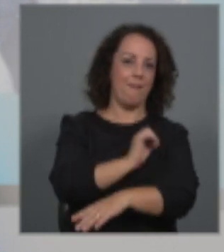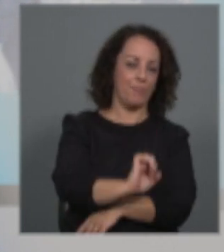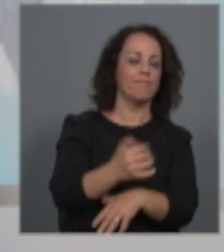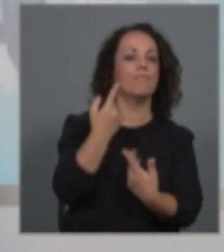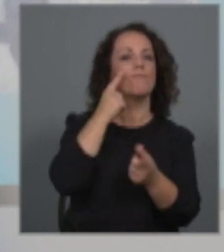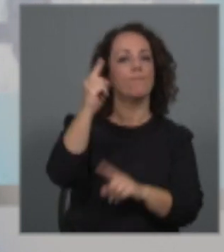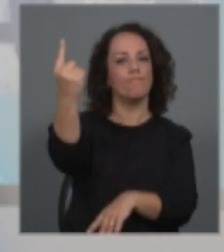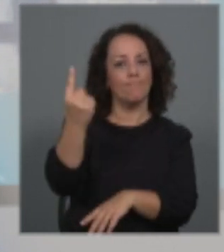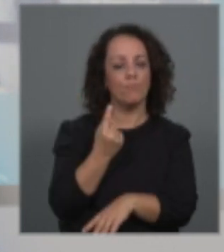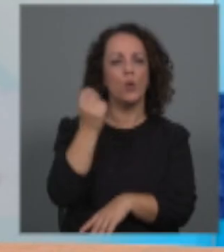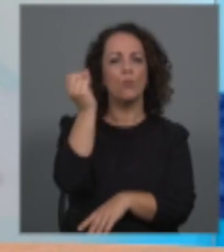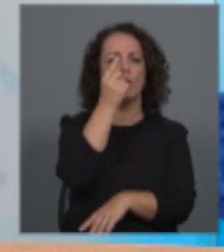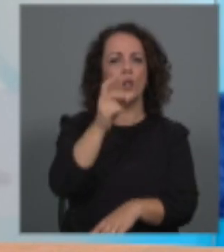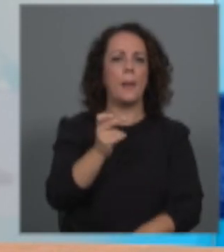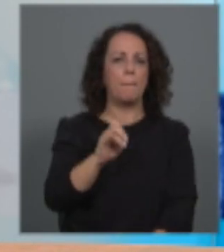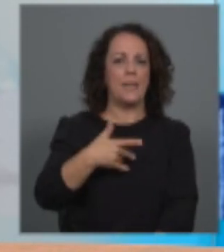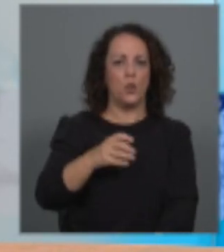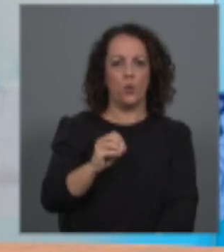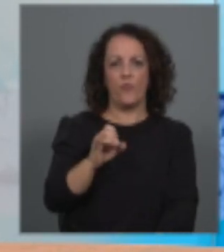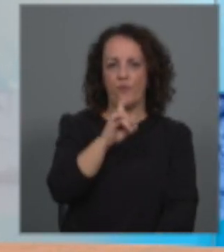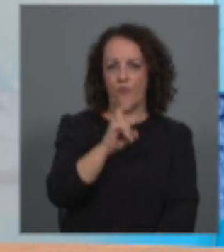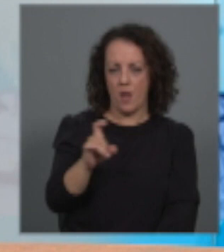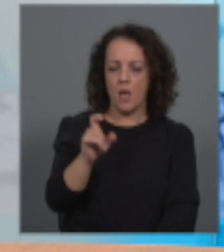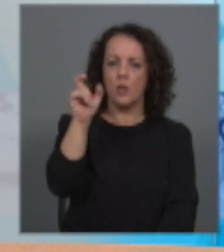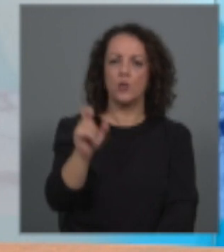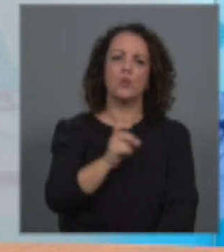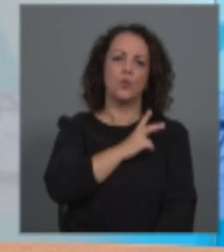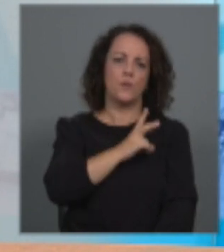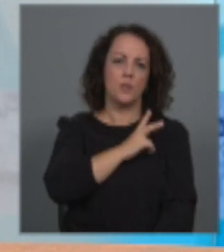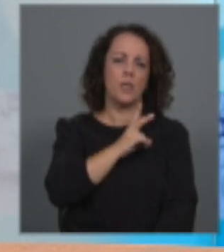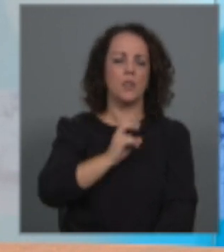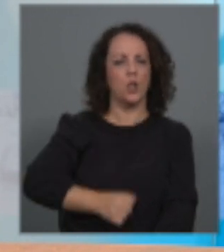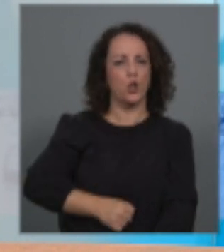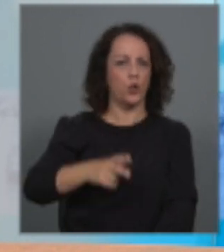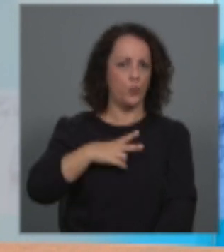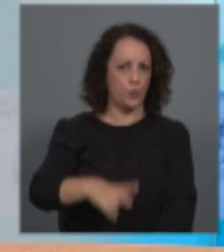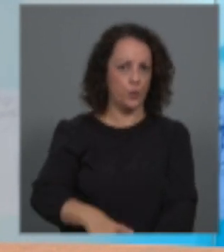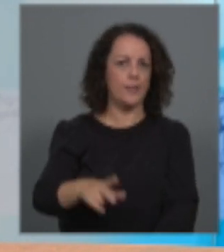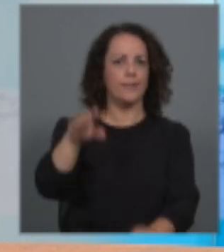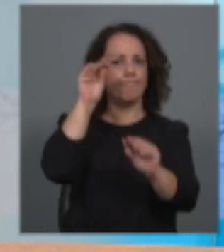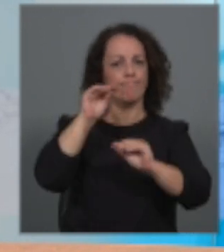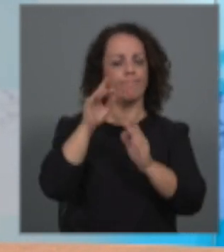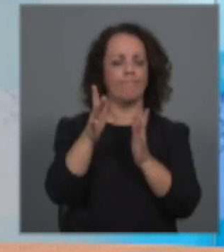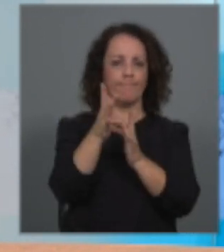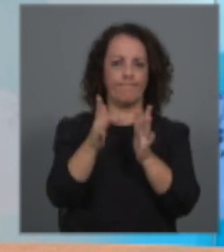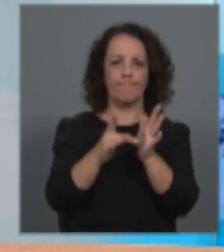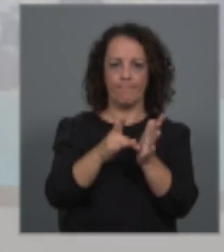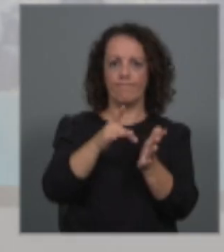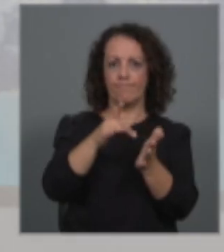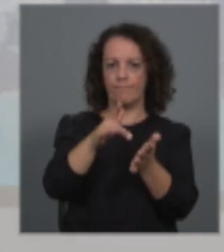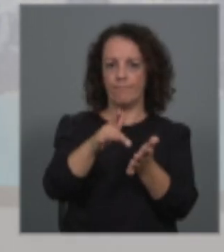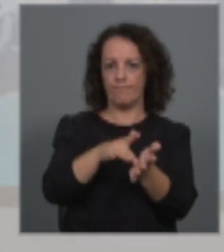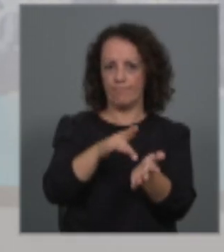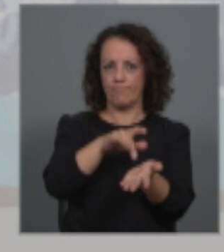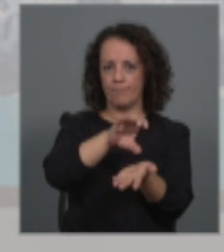Padre Armindo Vaz, professor de Sagrada Escritura na Universidade Católica Portuguesa. Olá, boa tarde, seja bem-vindo. Vamos